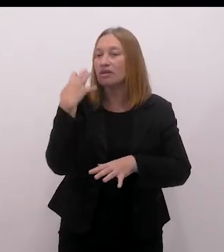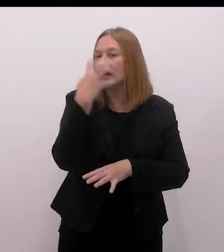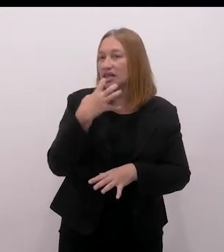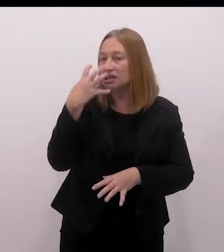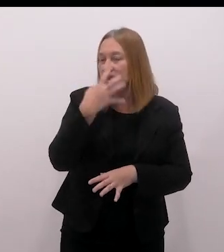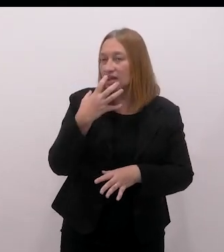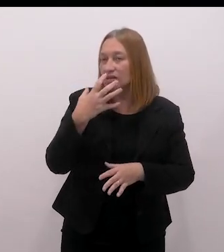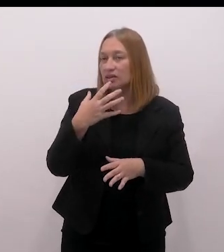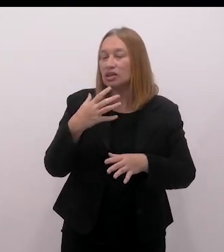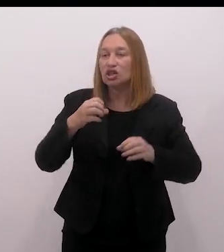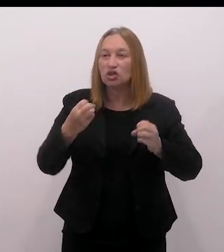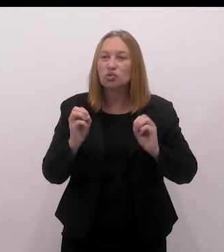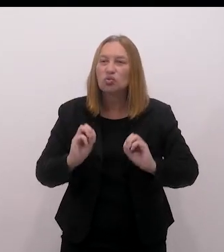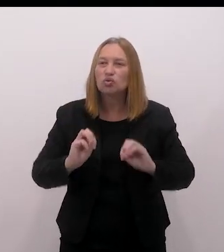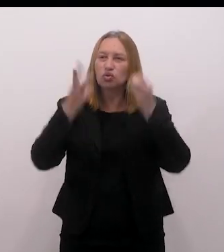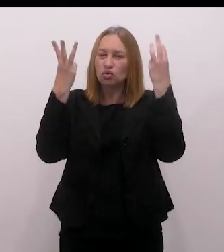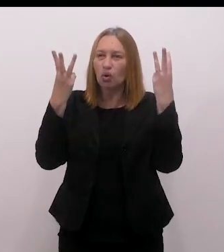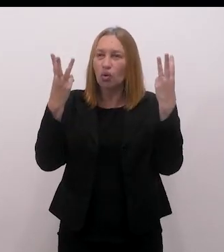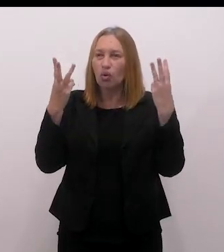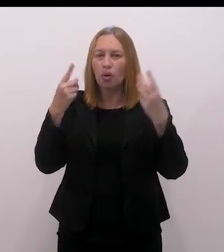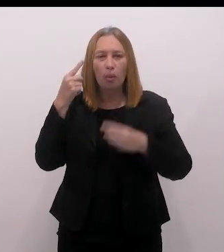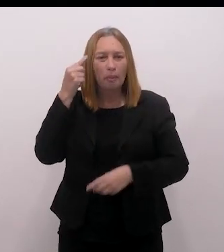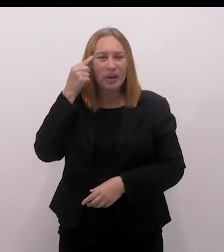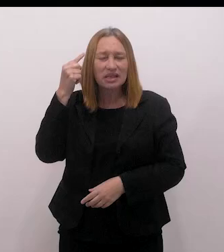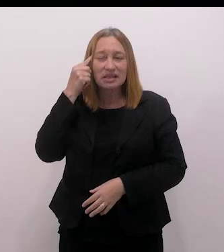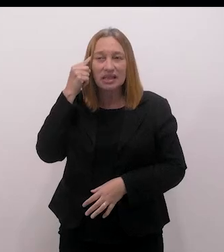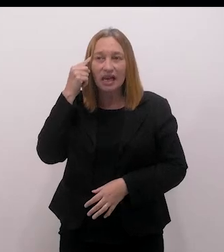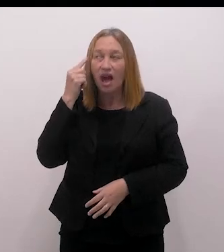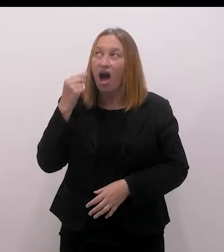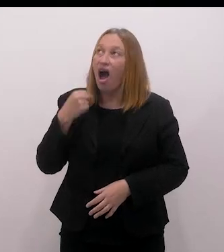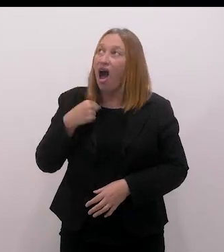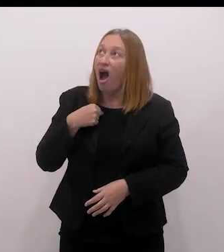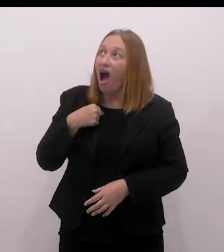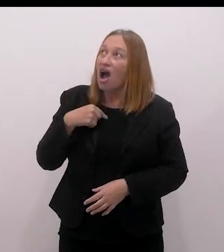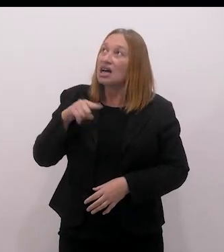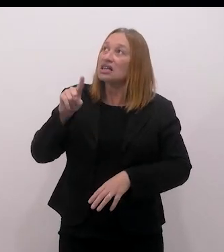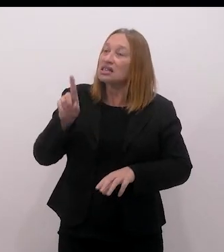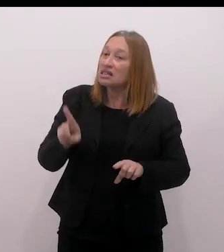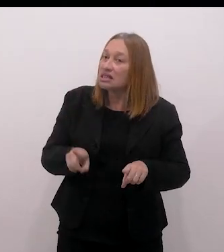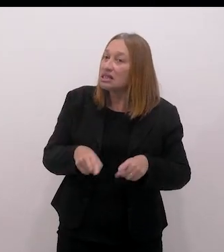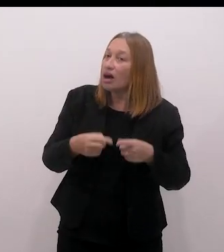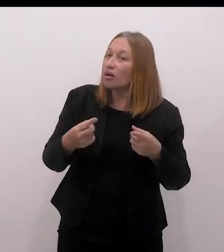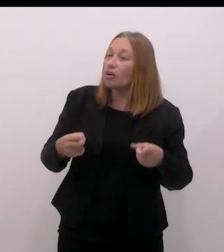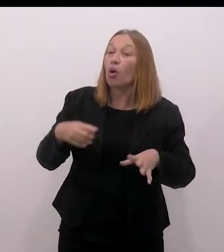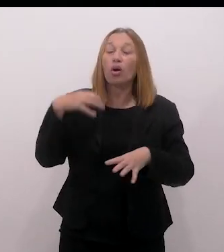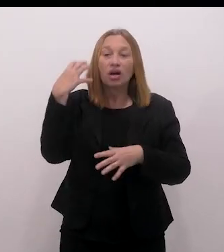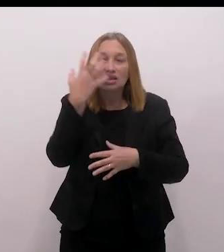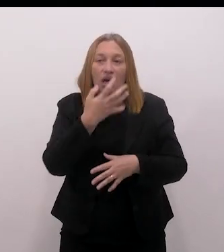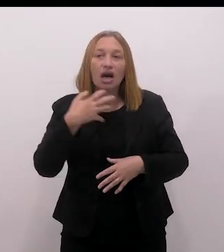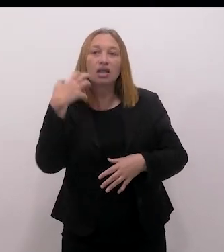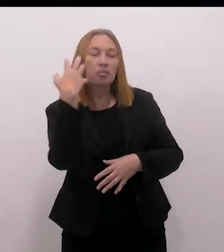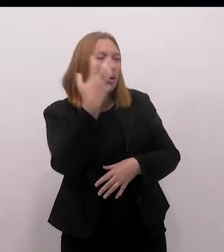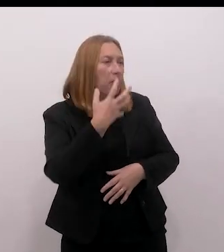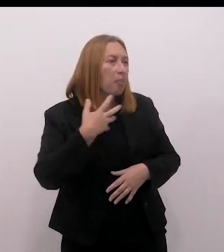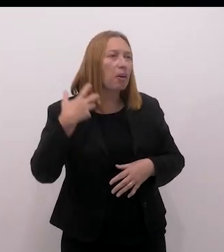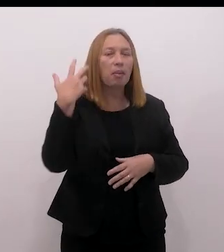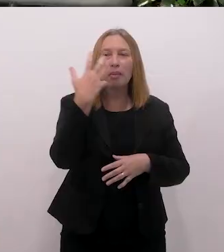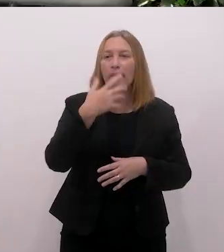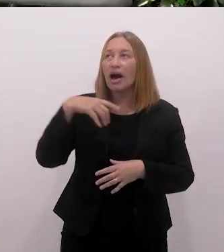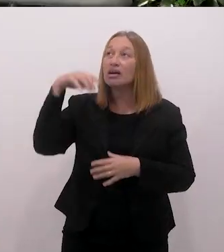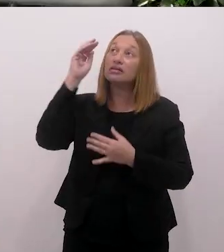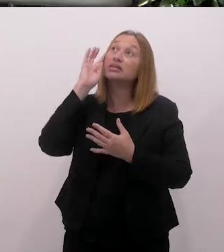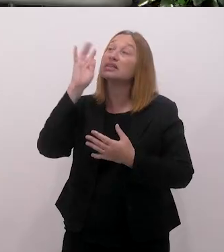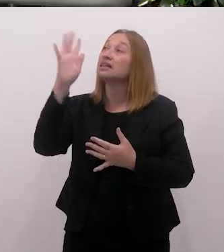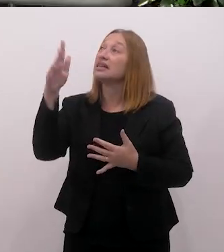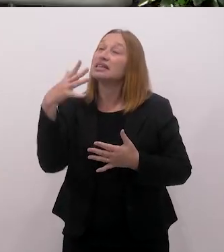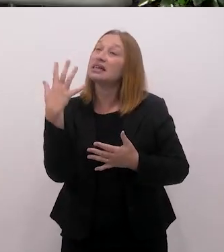estava cantando a Bethânia, assim, e no meio do show eu pensei, nossa, se essa música... Cantando,